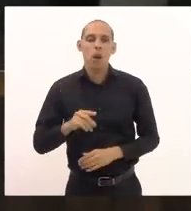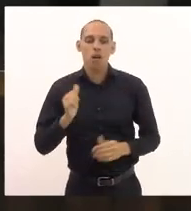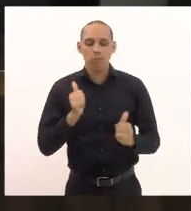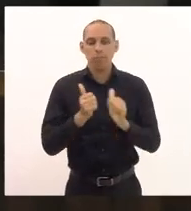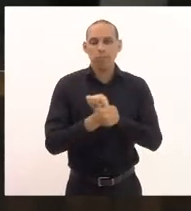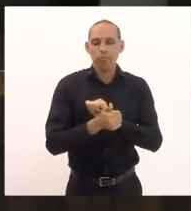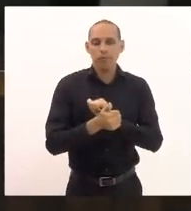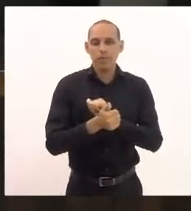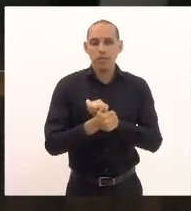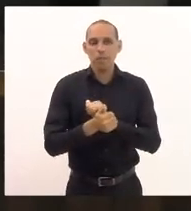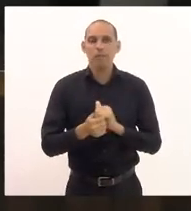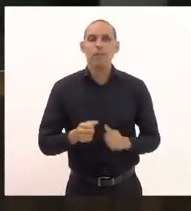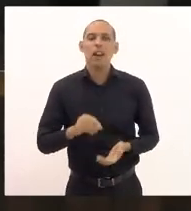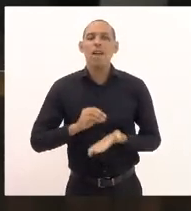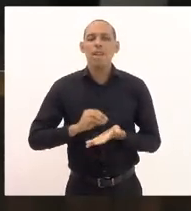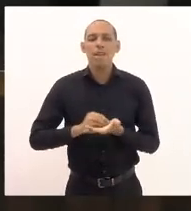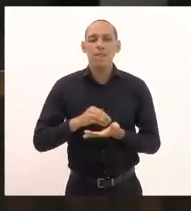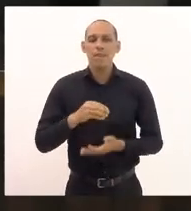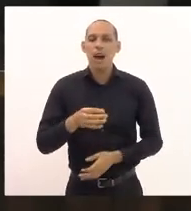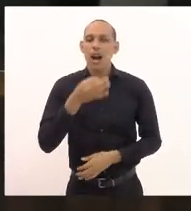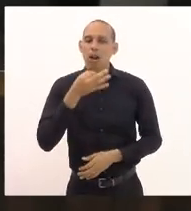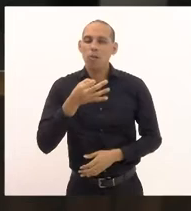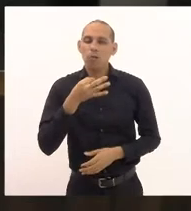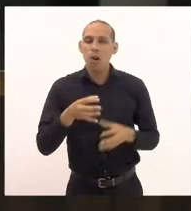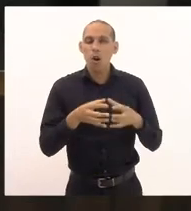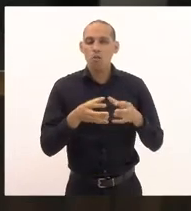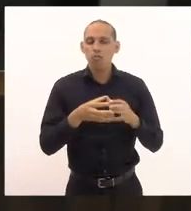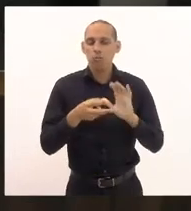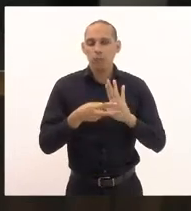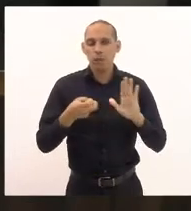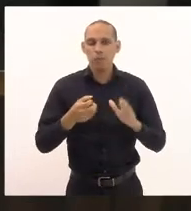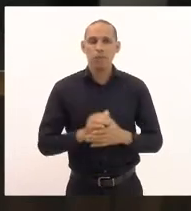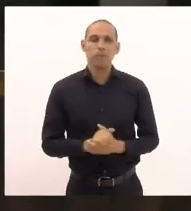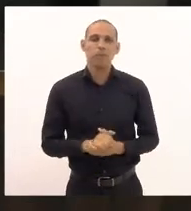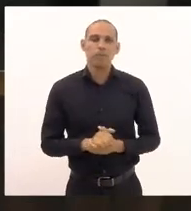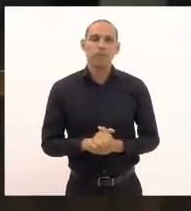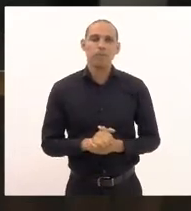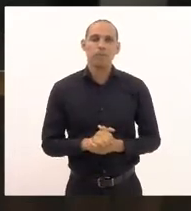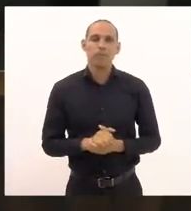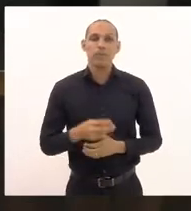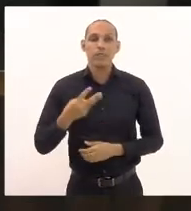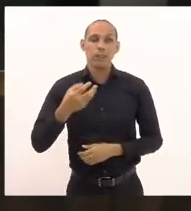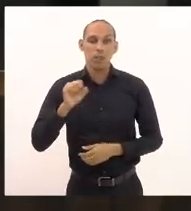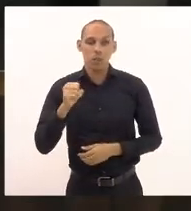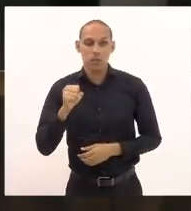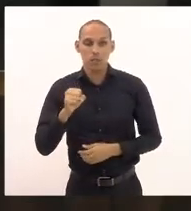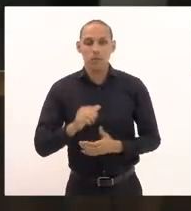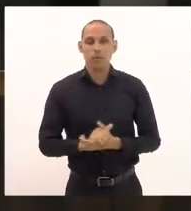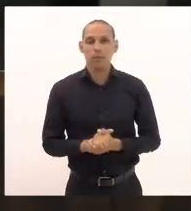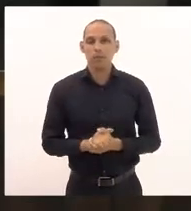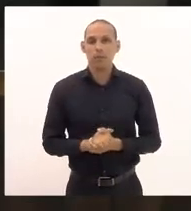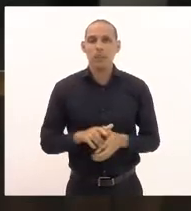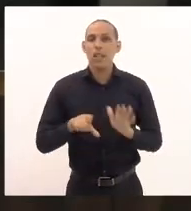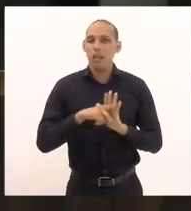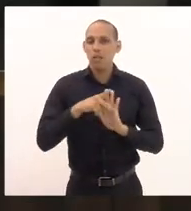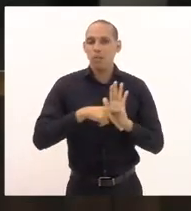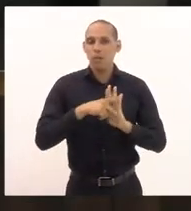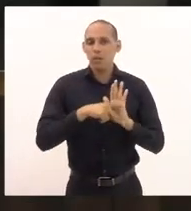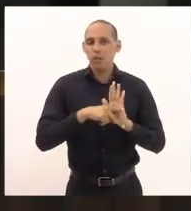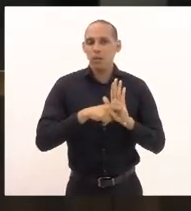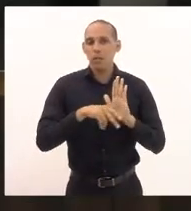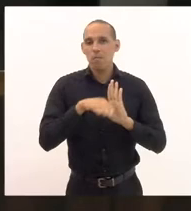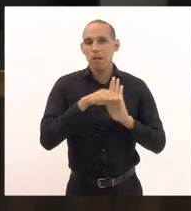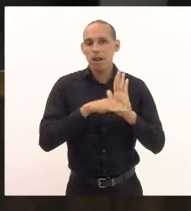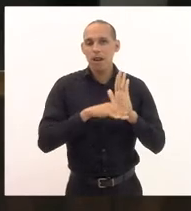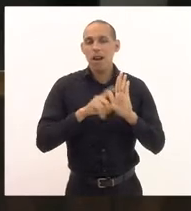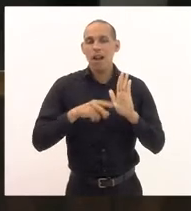pendente de parecer da Comissão de Emendas Constitucionais e Veto. 38º projeto de lei da pauta,